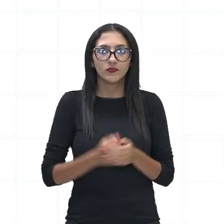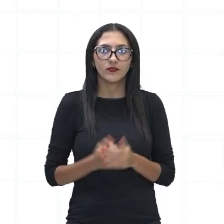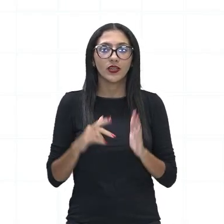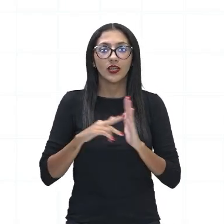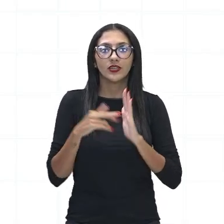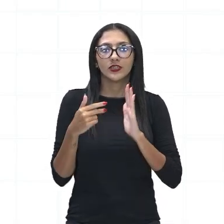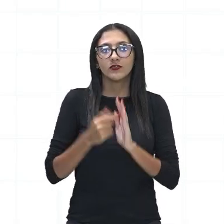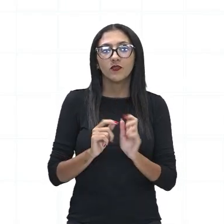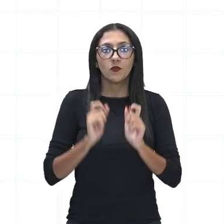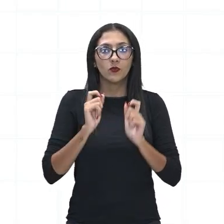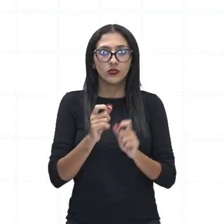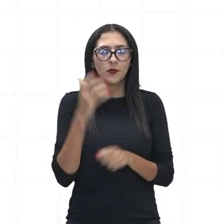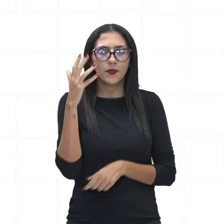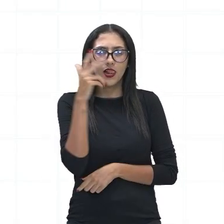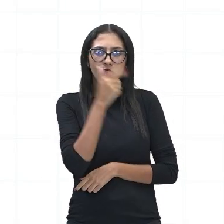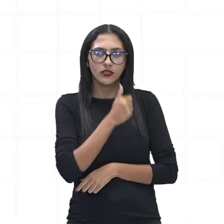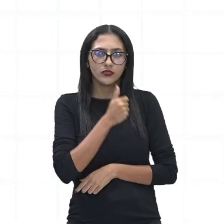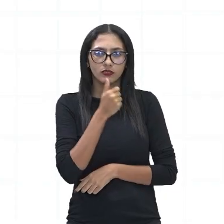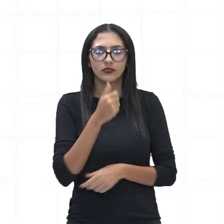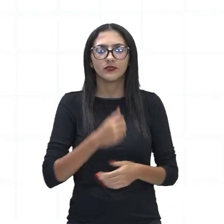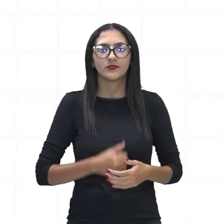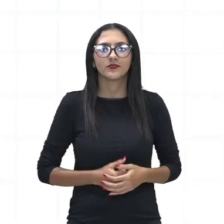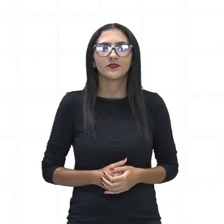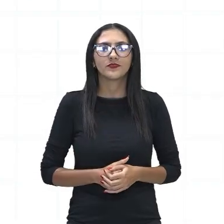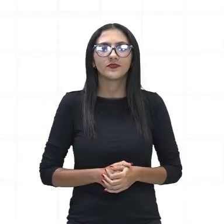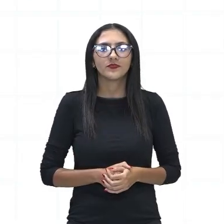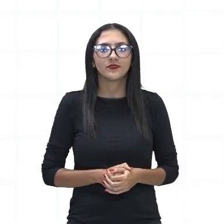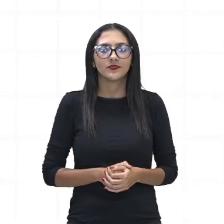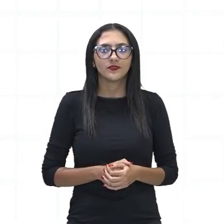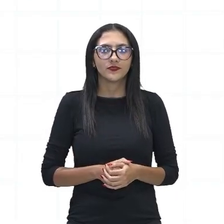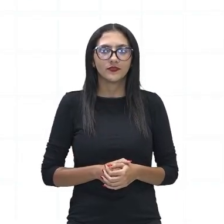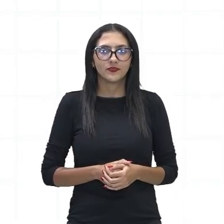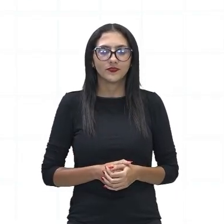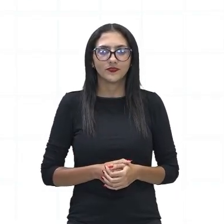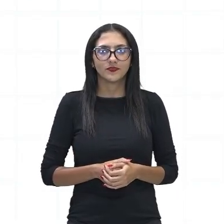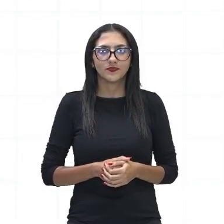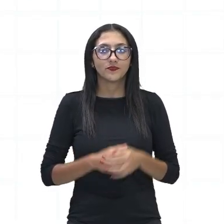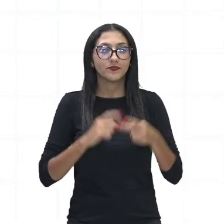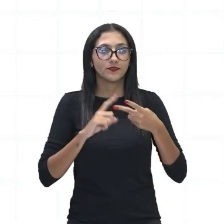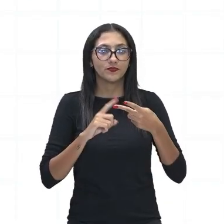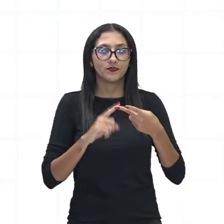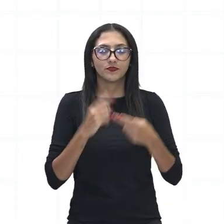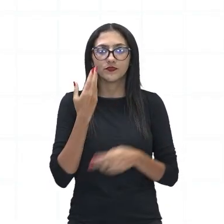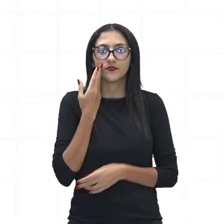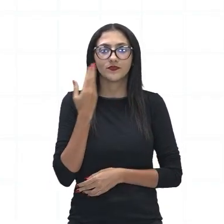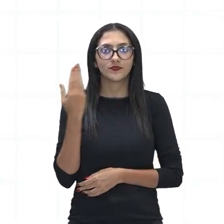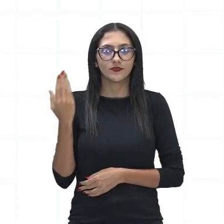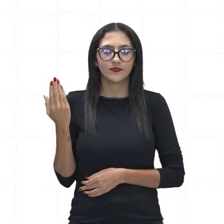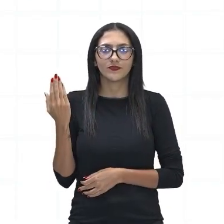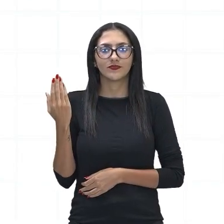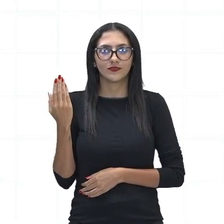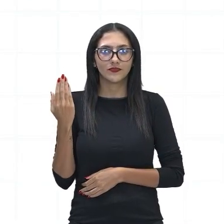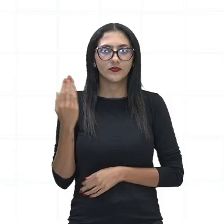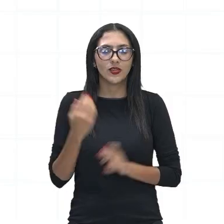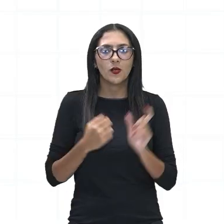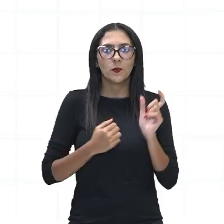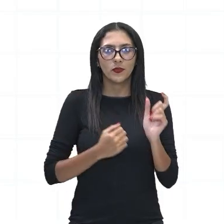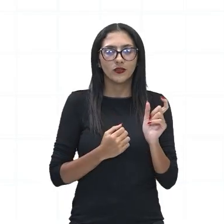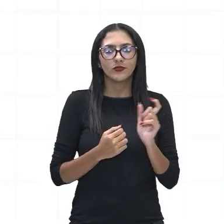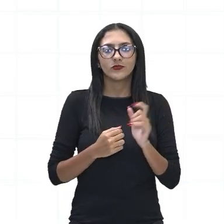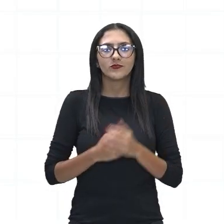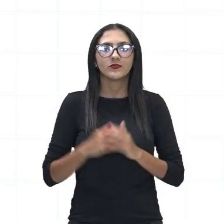beauty, beleza, beauty. Próximo é life. Life,